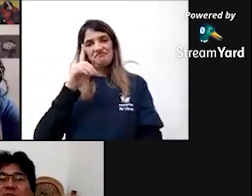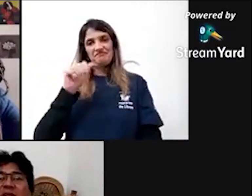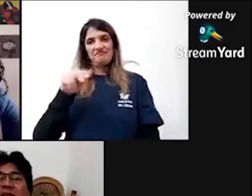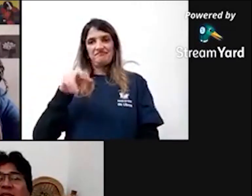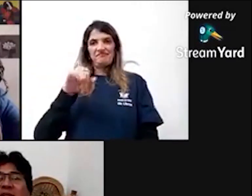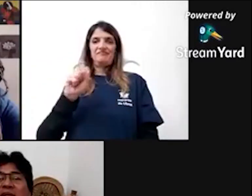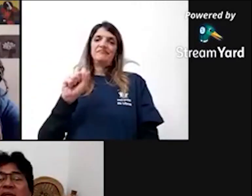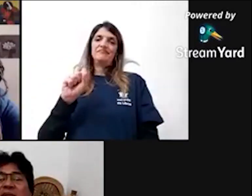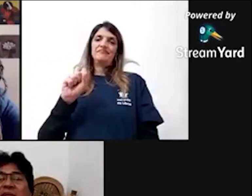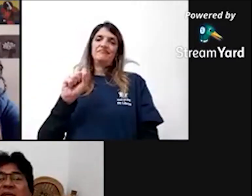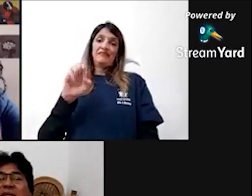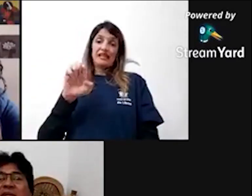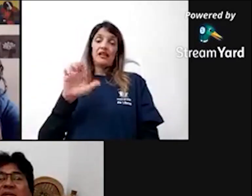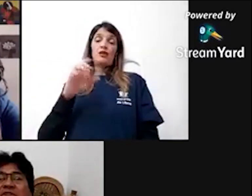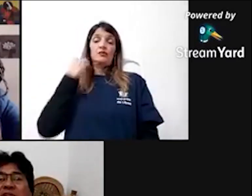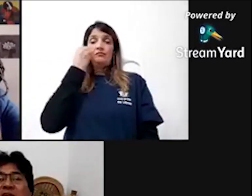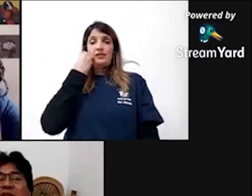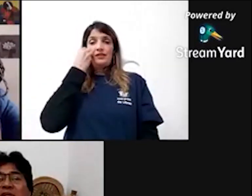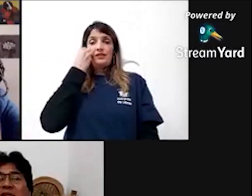uma experiência